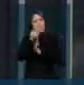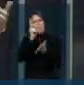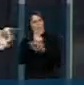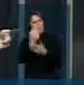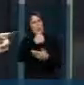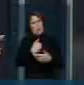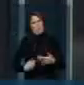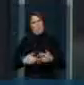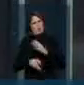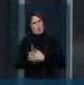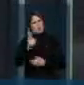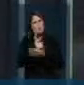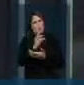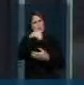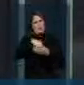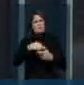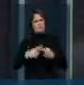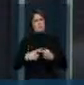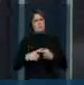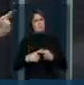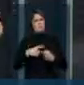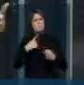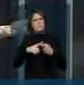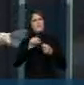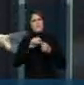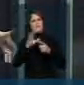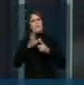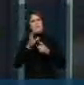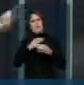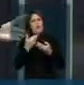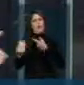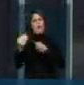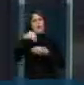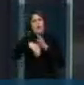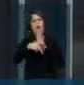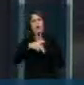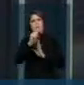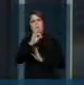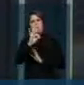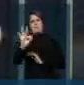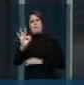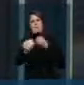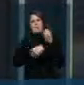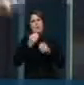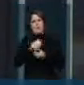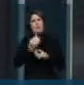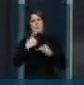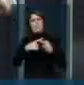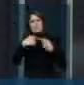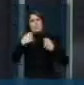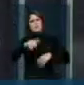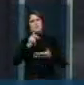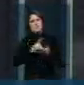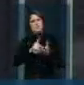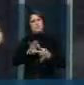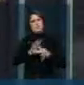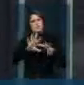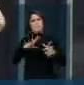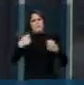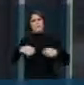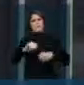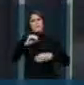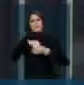ali permanecesse, faria uma pressão indevida no Supremo Tribunal Federal, que deve ter a independência